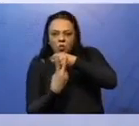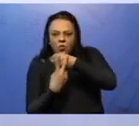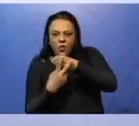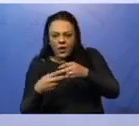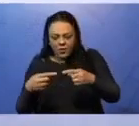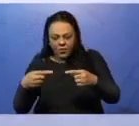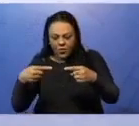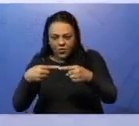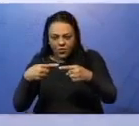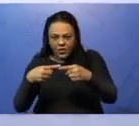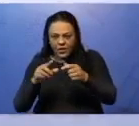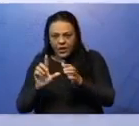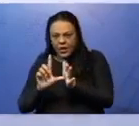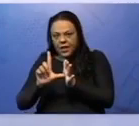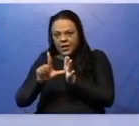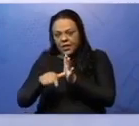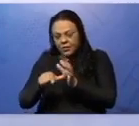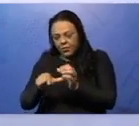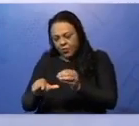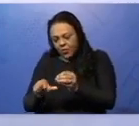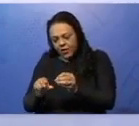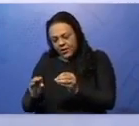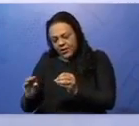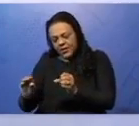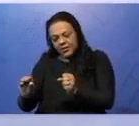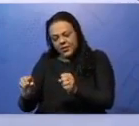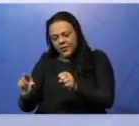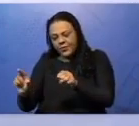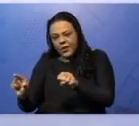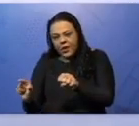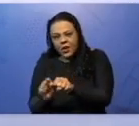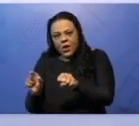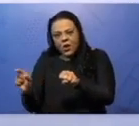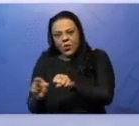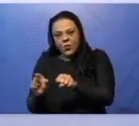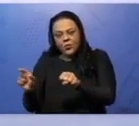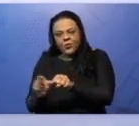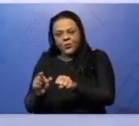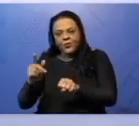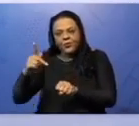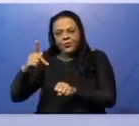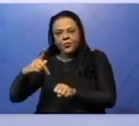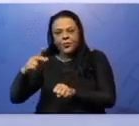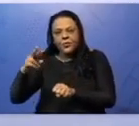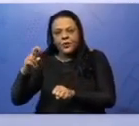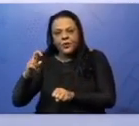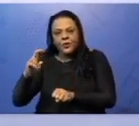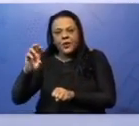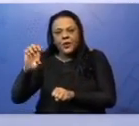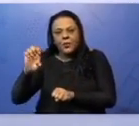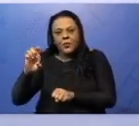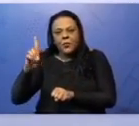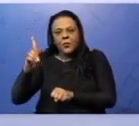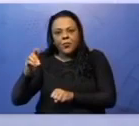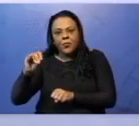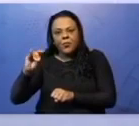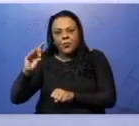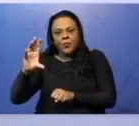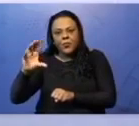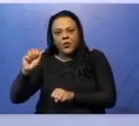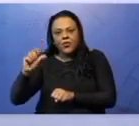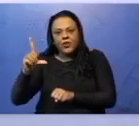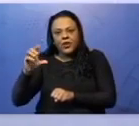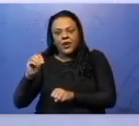predicativo do sujeito. Olha aqui essa oração. Ó, os alunos permaneceram calados, tá? Então, para eu